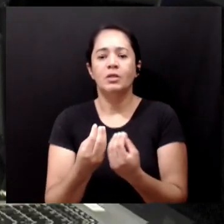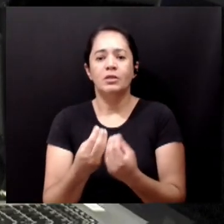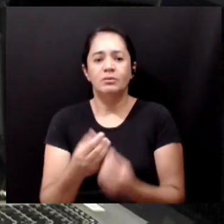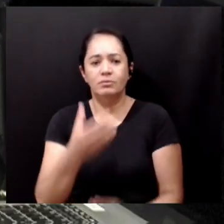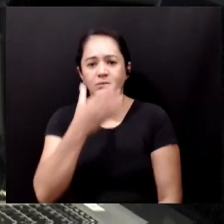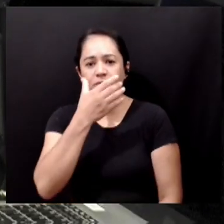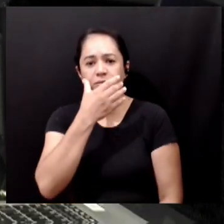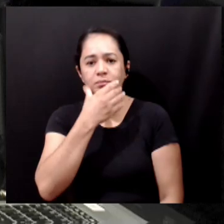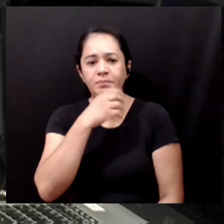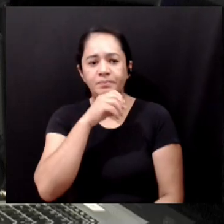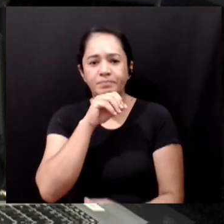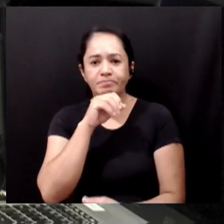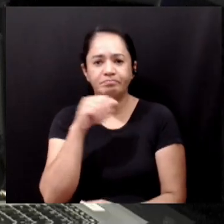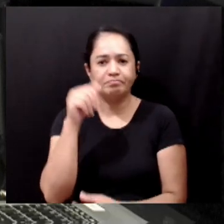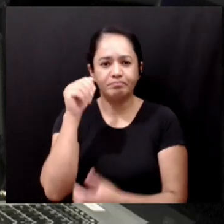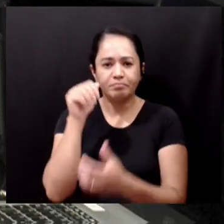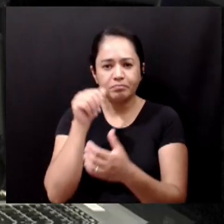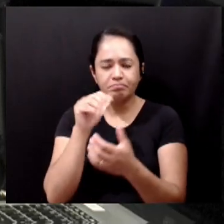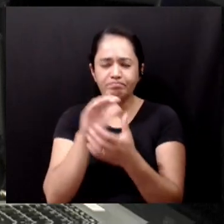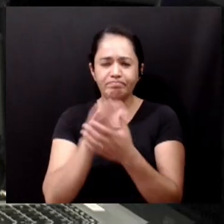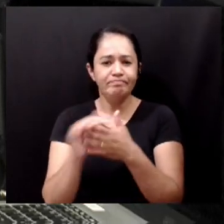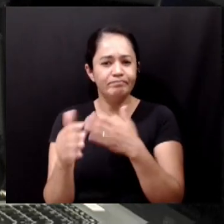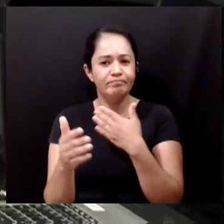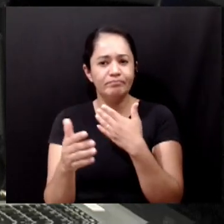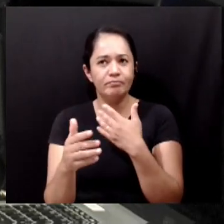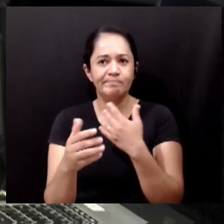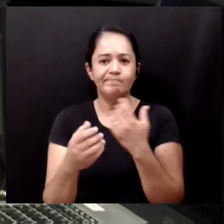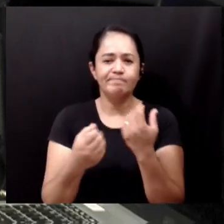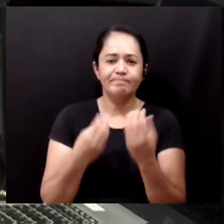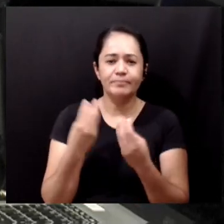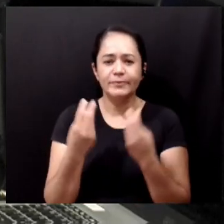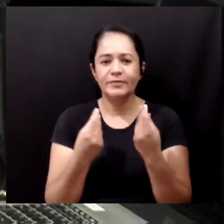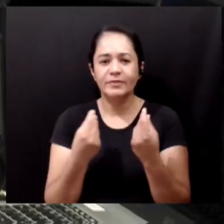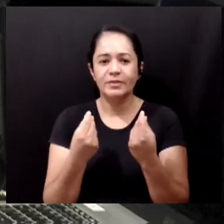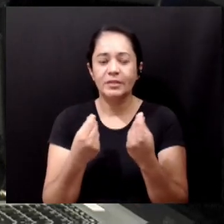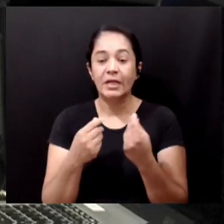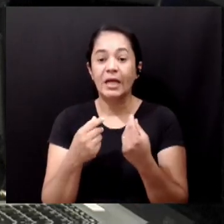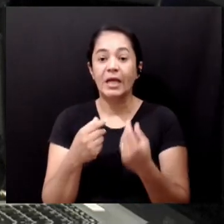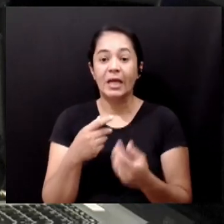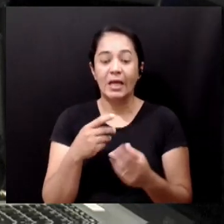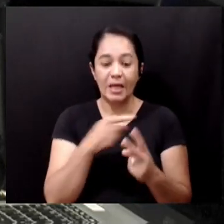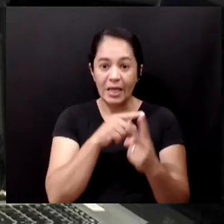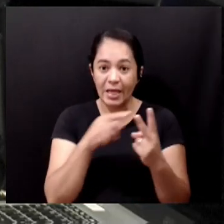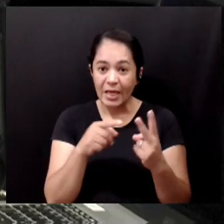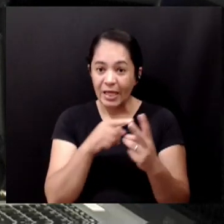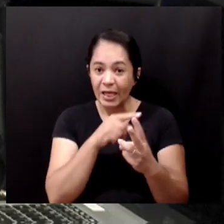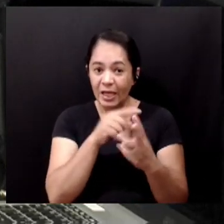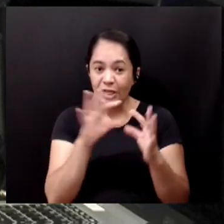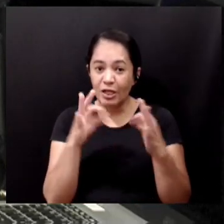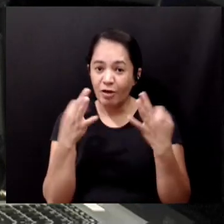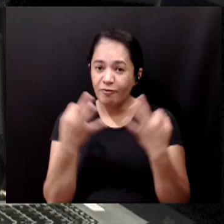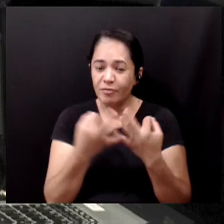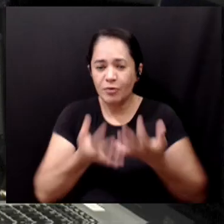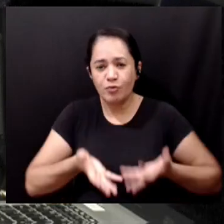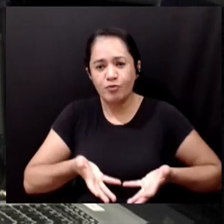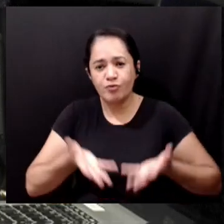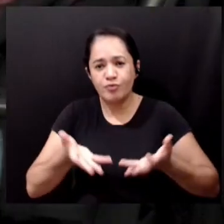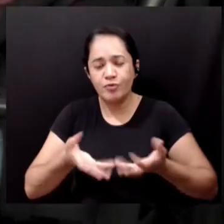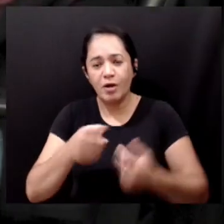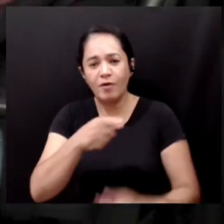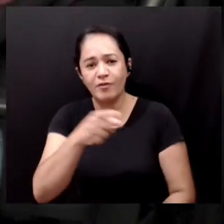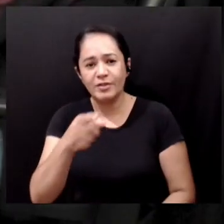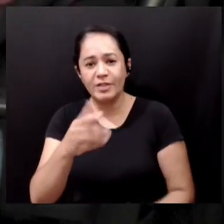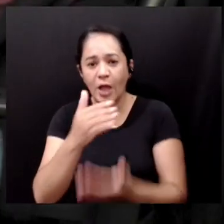alguma... Digamos que foram eles que o incentivaram assim a entrar na